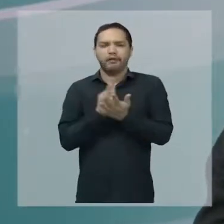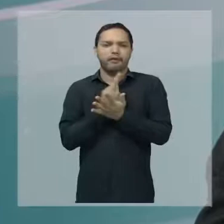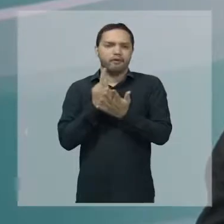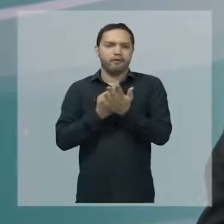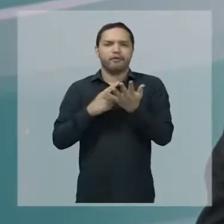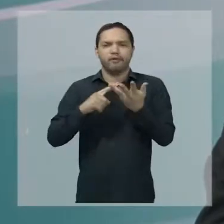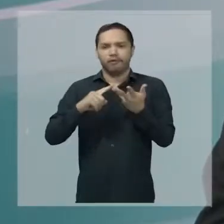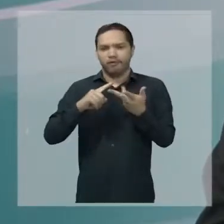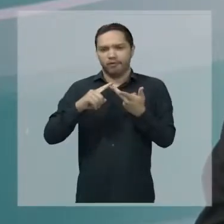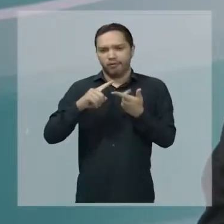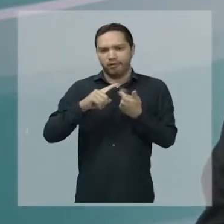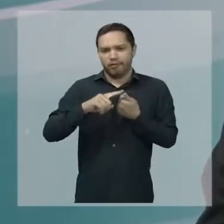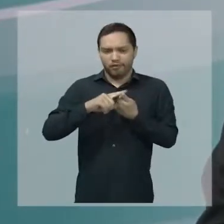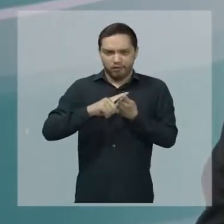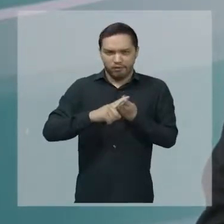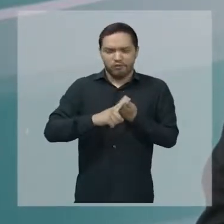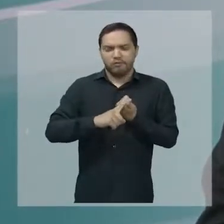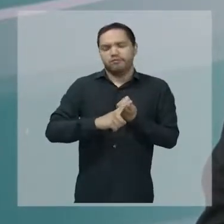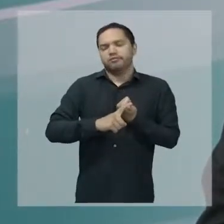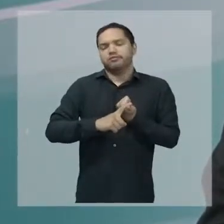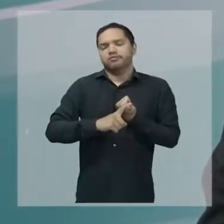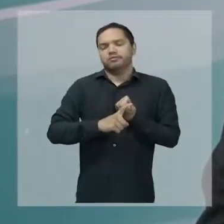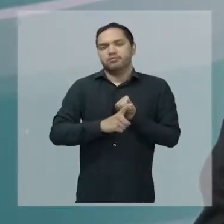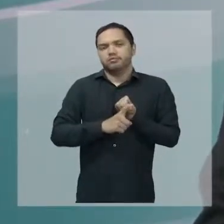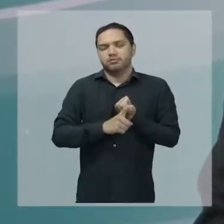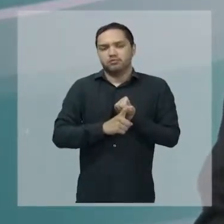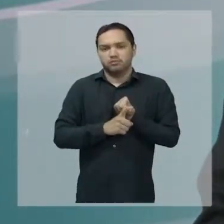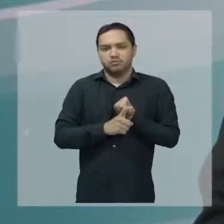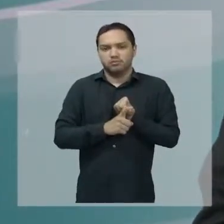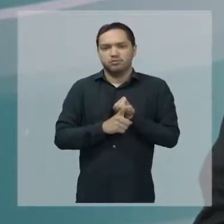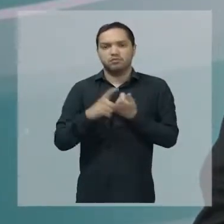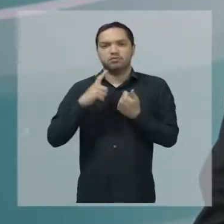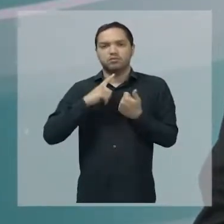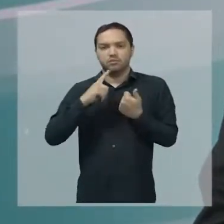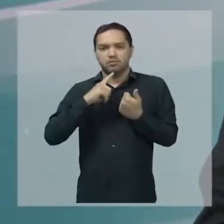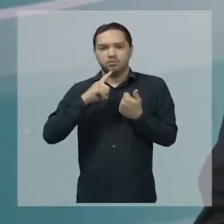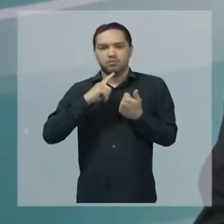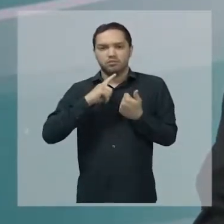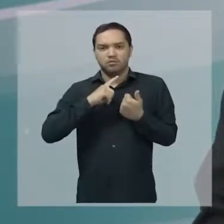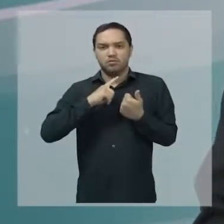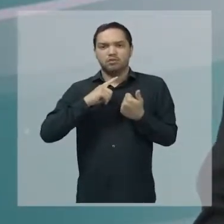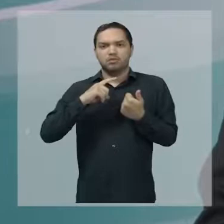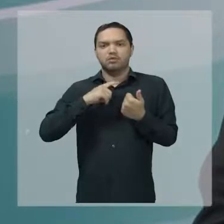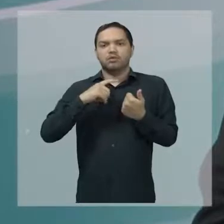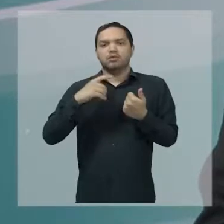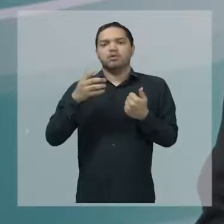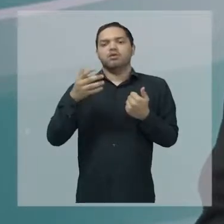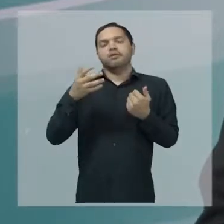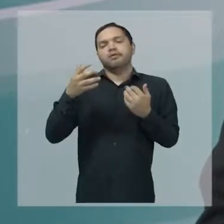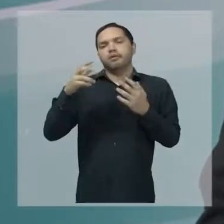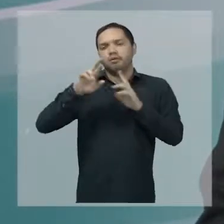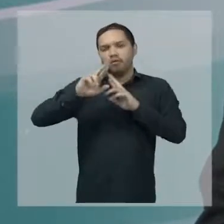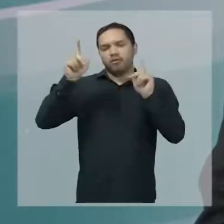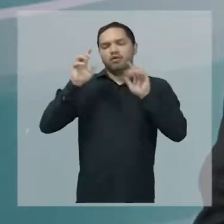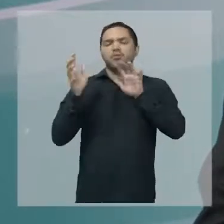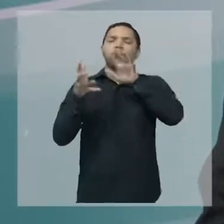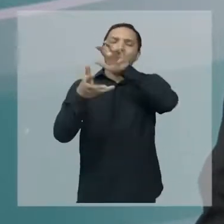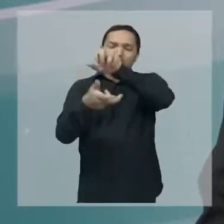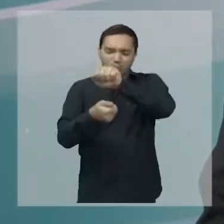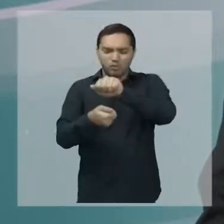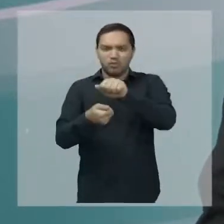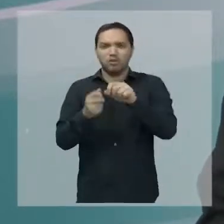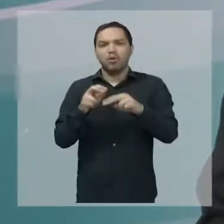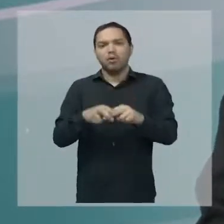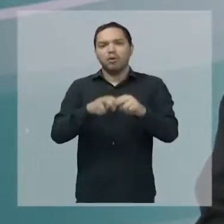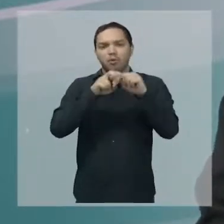dessa maneira e mostra o seu alinhamento automático a um dos aspectos da multipolaridade mundial,